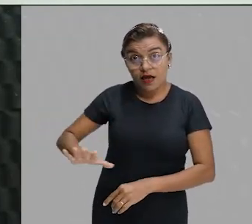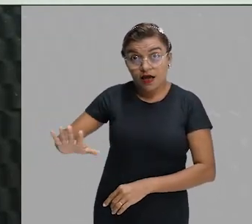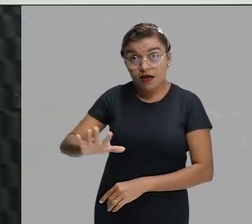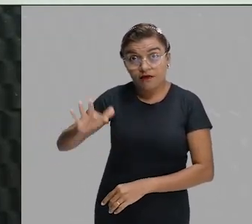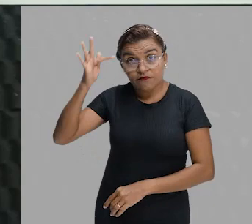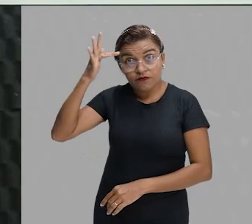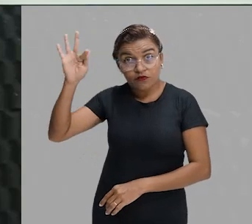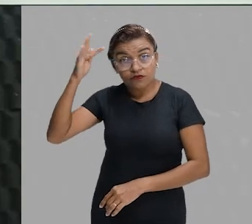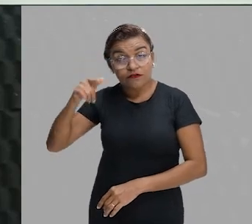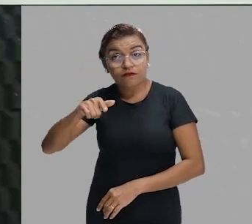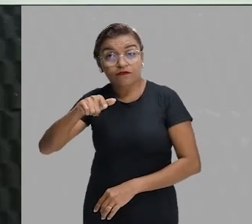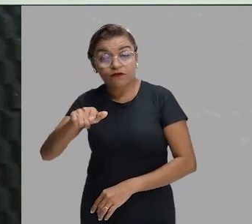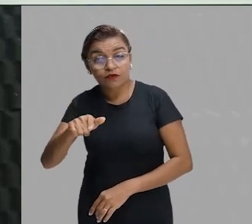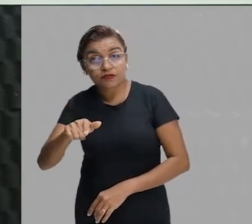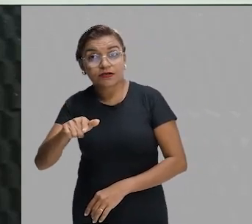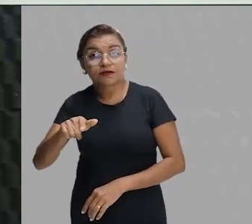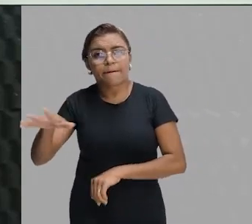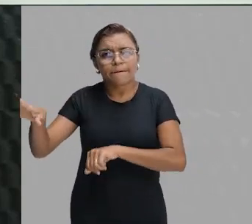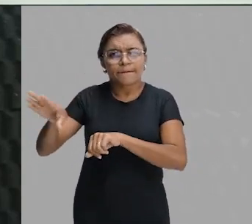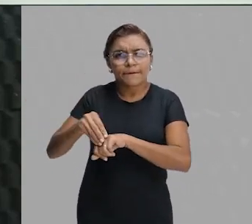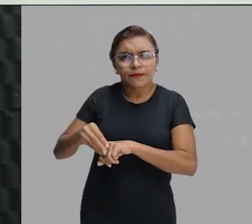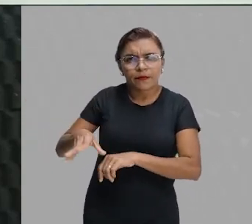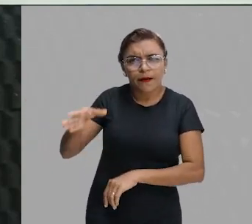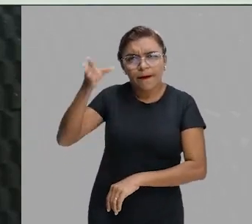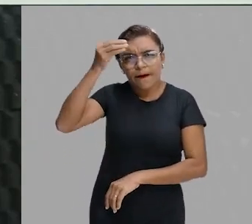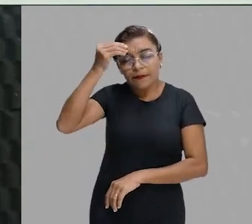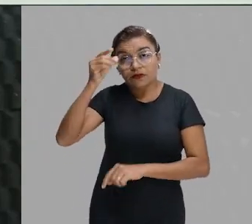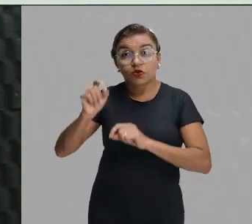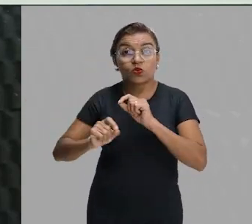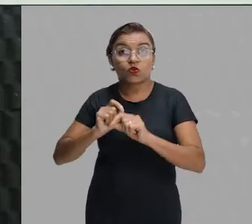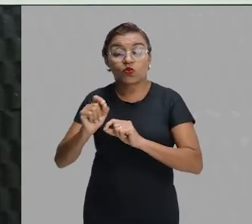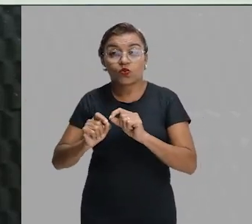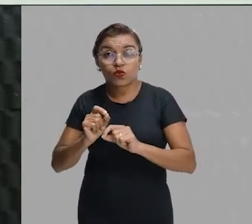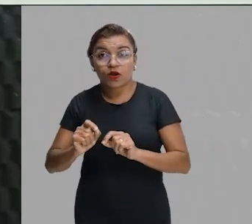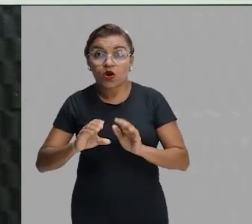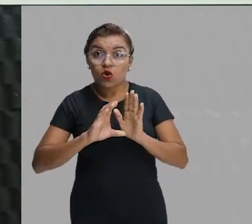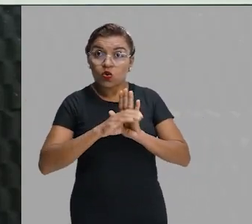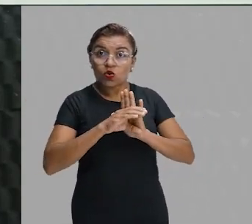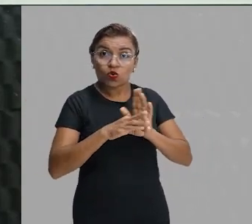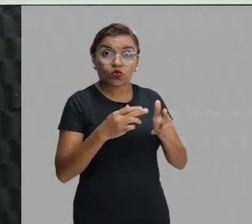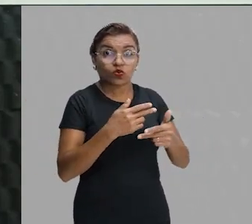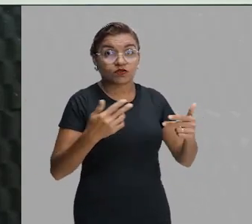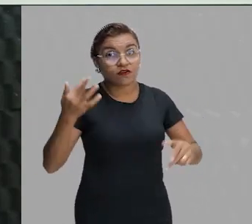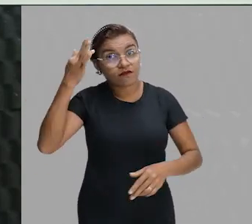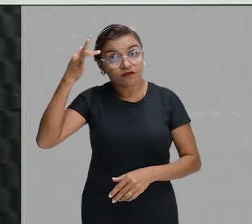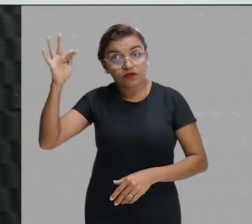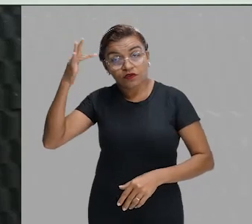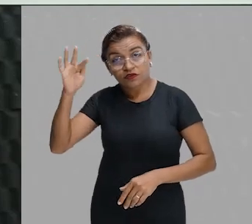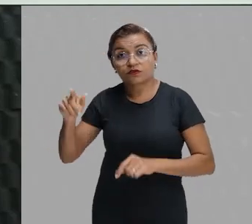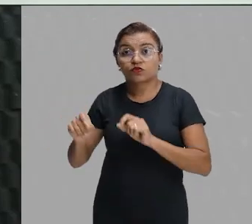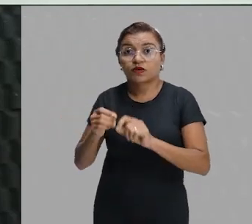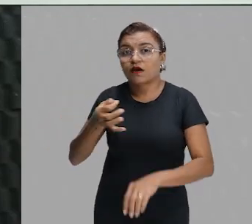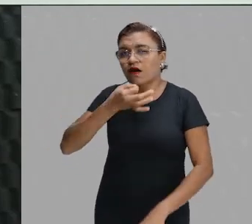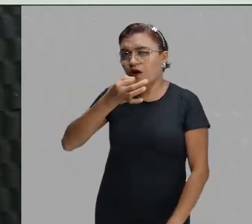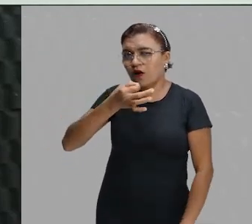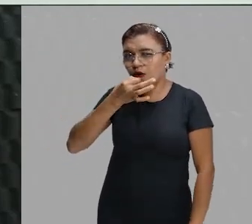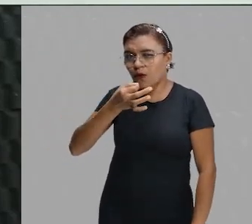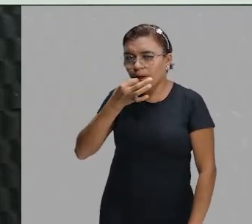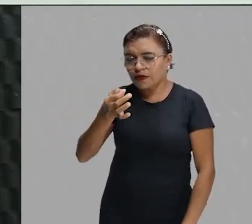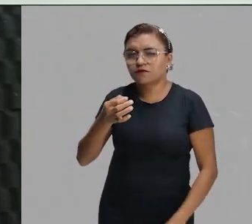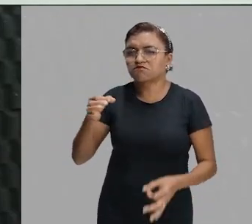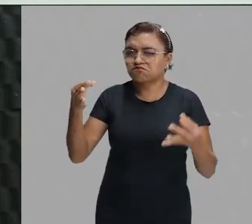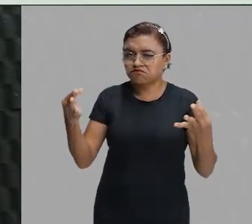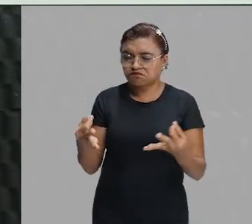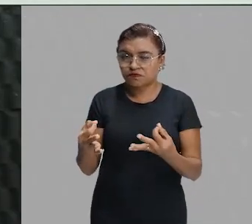vocês possam aprimorar esta possibilidade de, a partir dos conceitos filosóficos, construírem argumentos mais pertinentes,